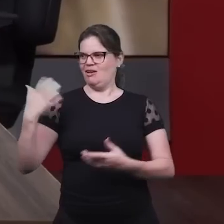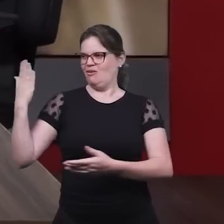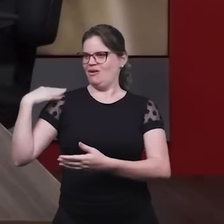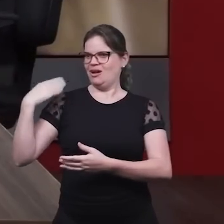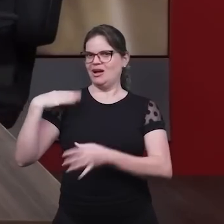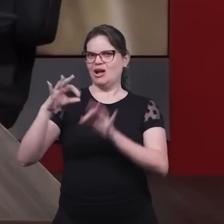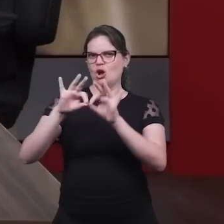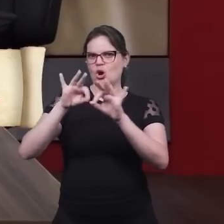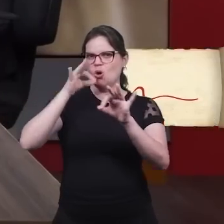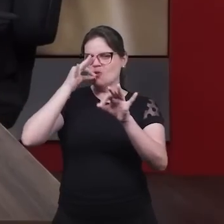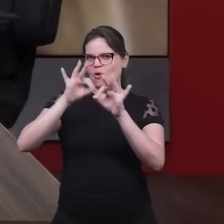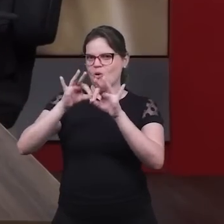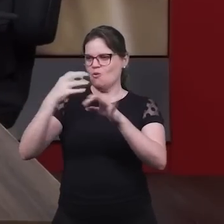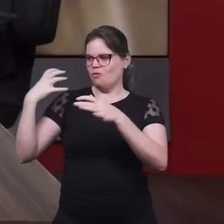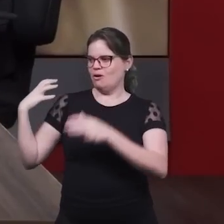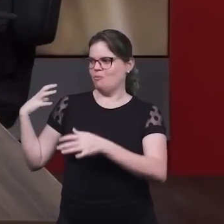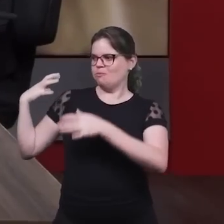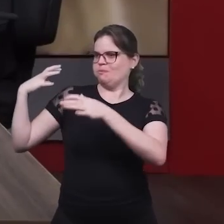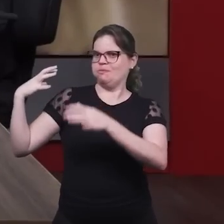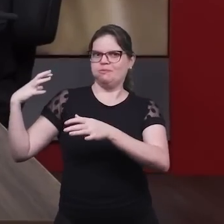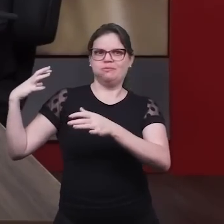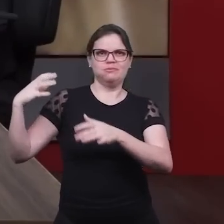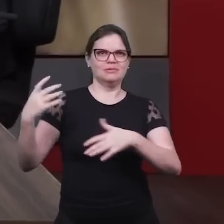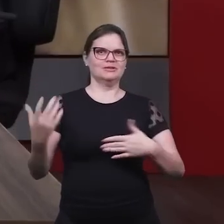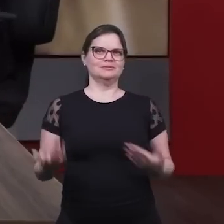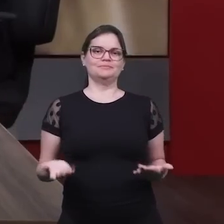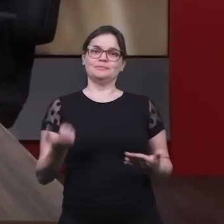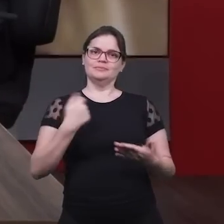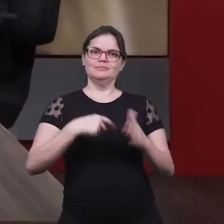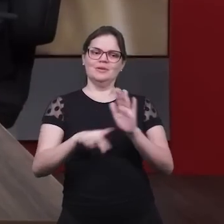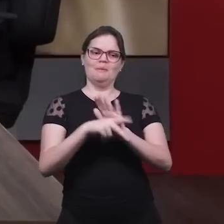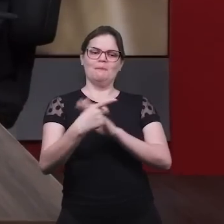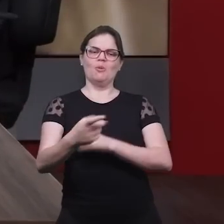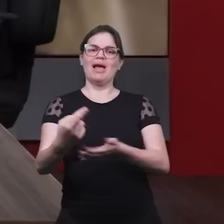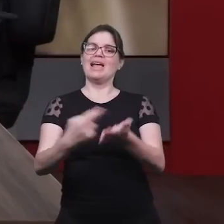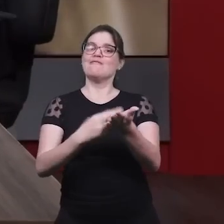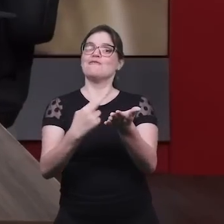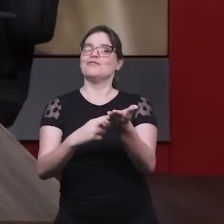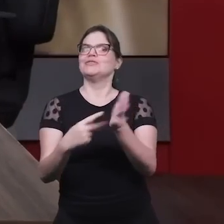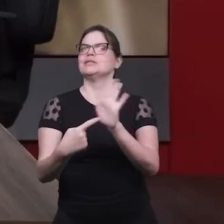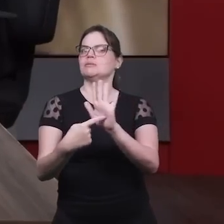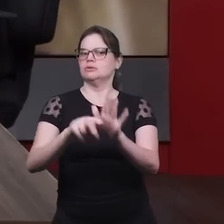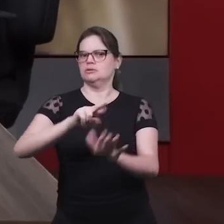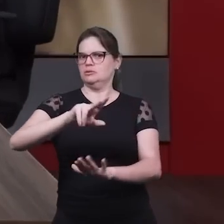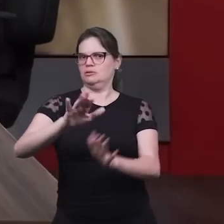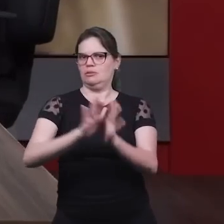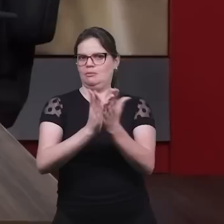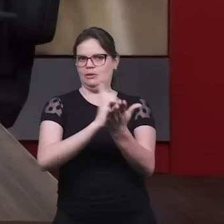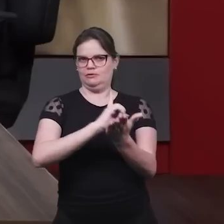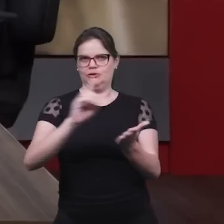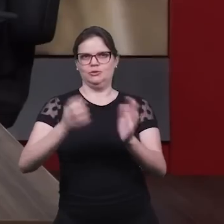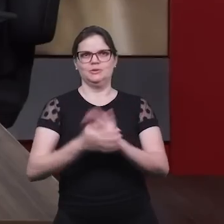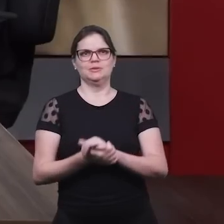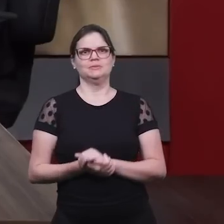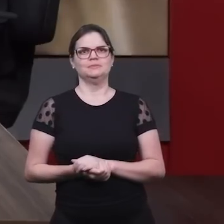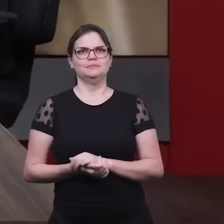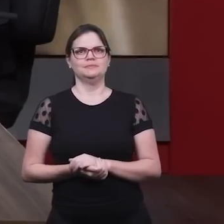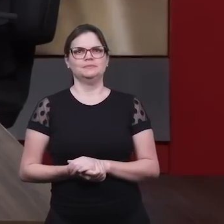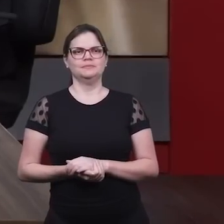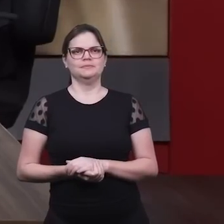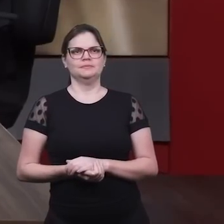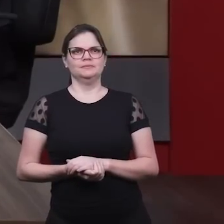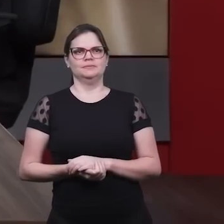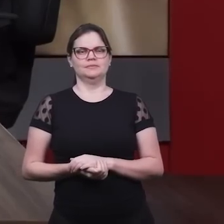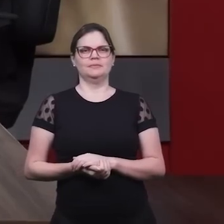nas costas, eles queriam ficar no deserto, mas isso foi a versão da revista Moracha. Mas nós vamos caminhar adiante, o Samuel caminhou no deserto lá.